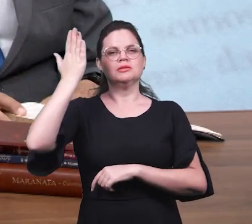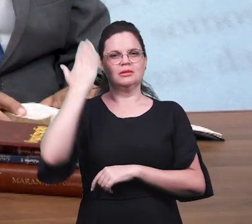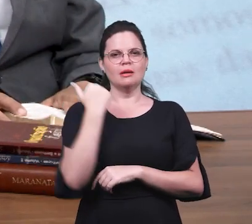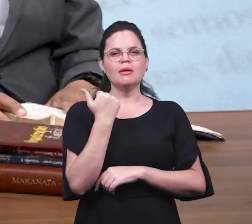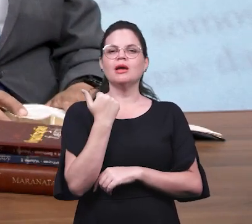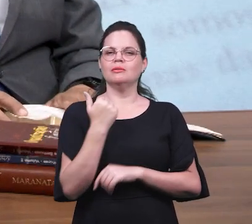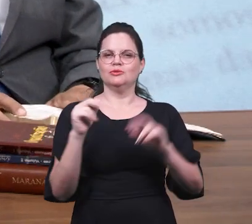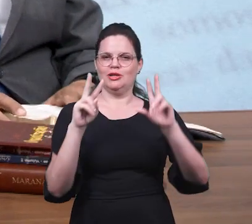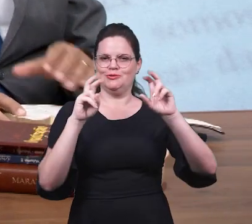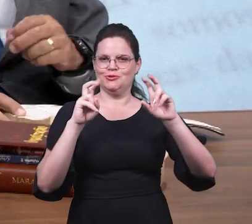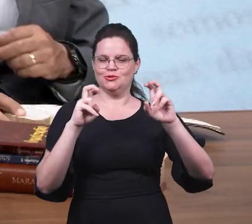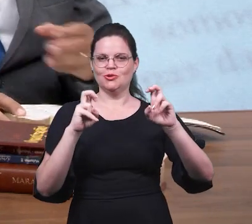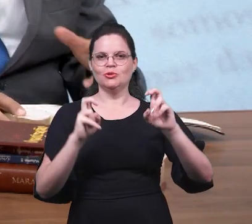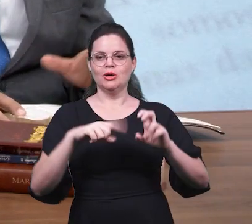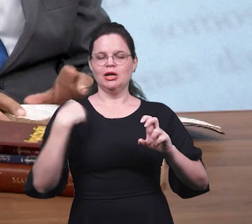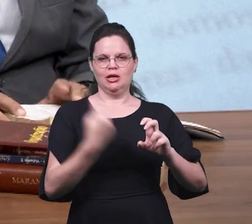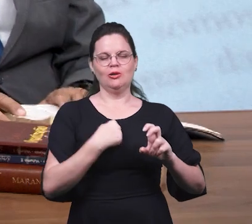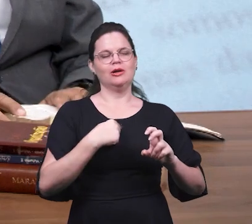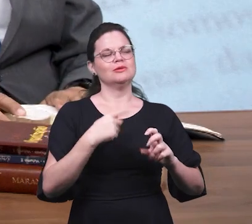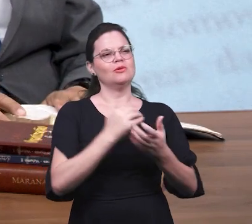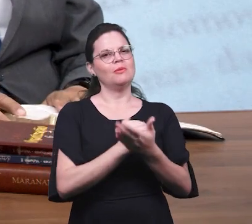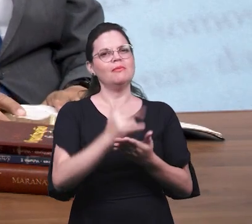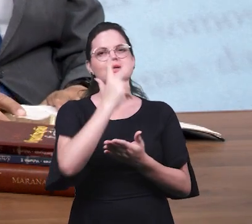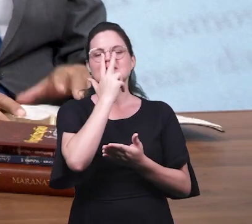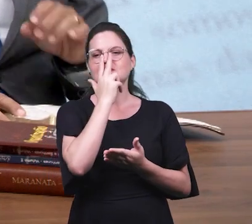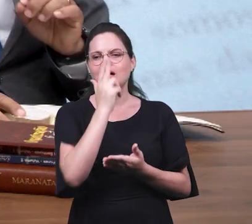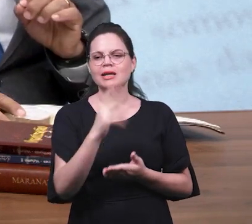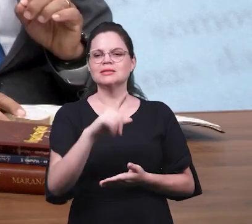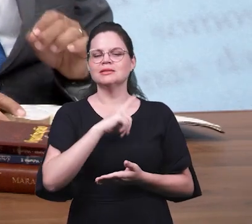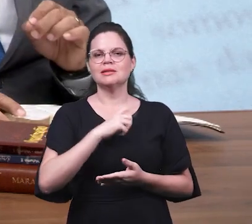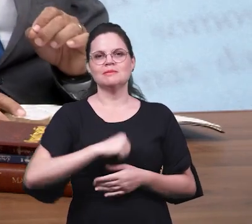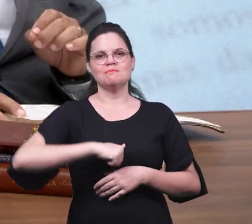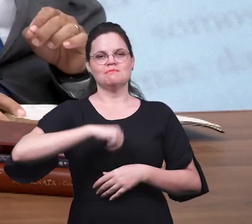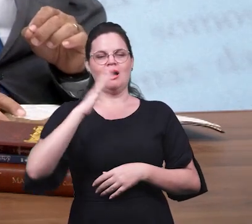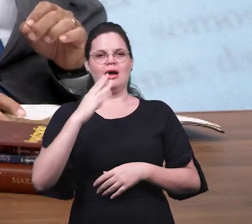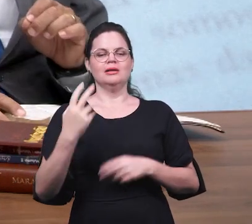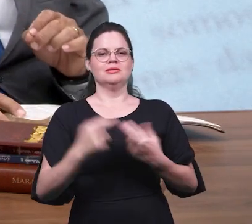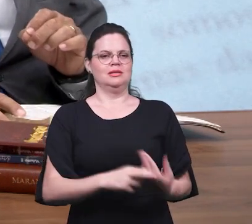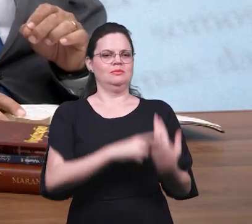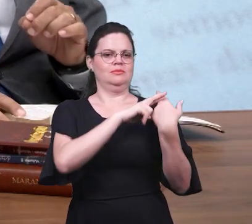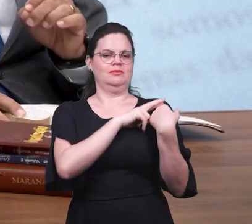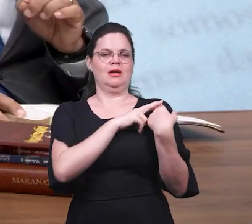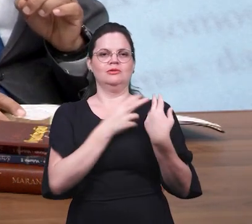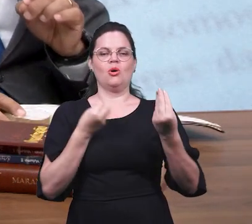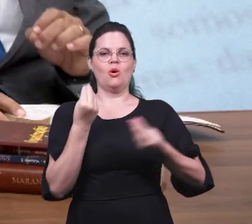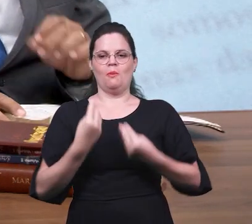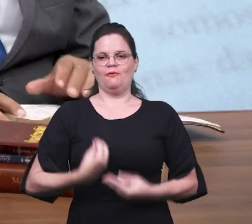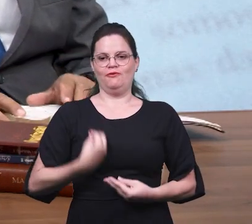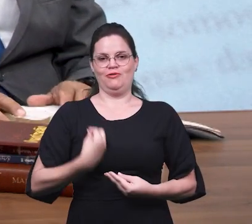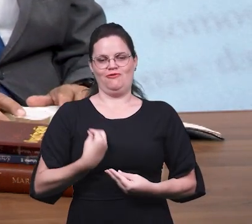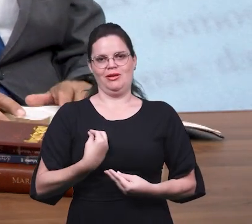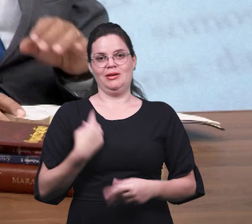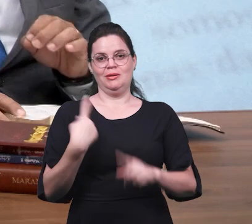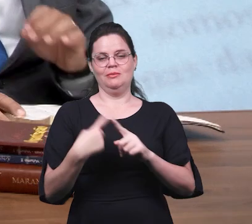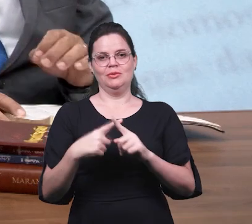máxima importância para a convivência humana, porque esse é a